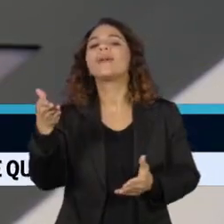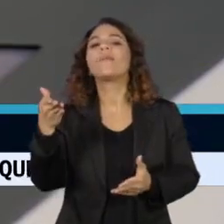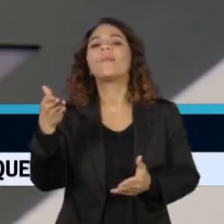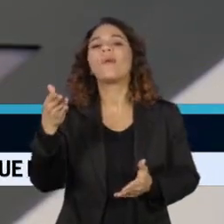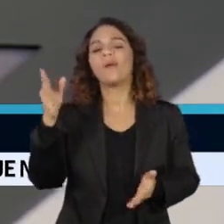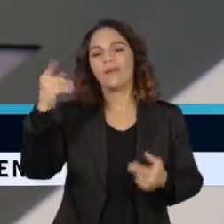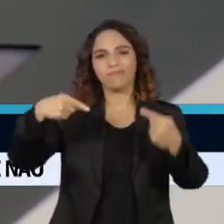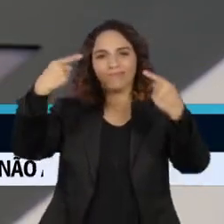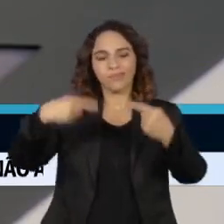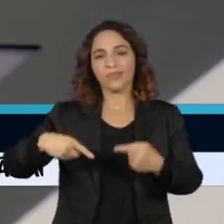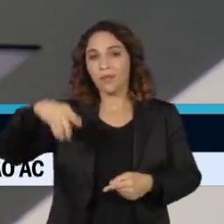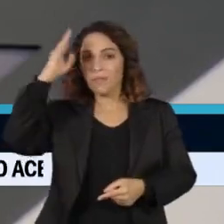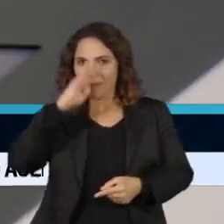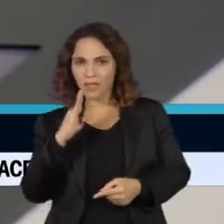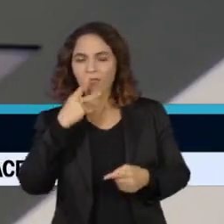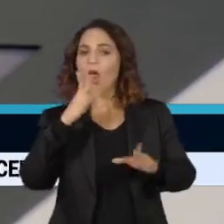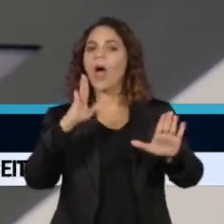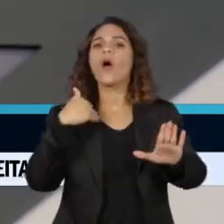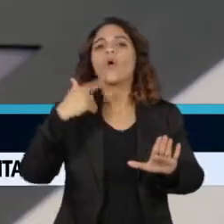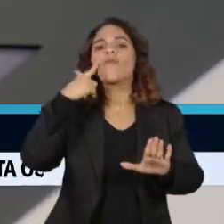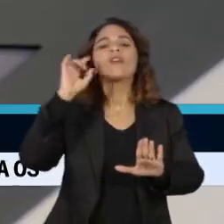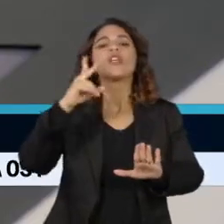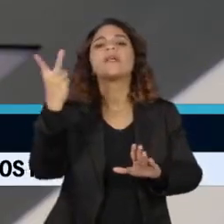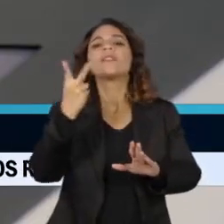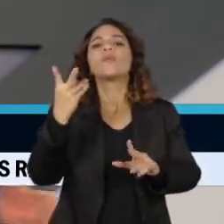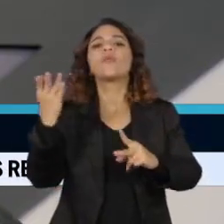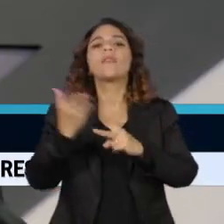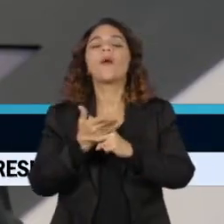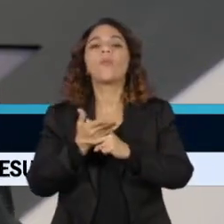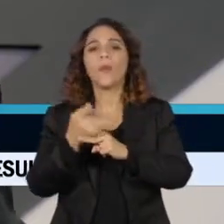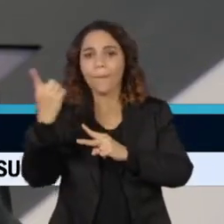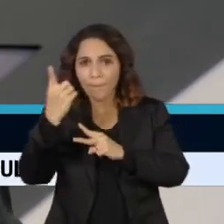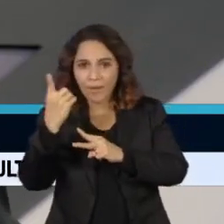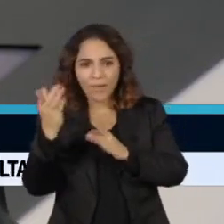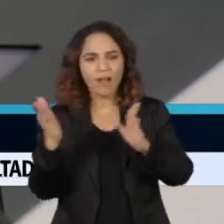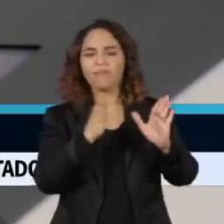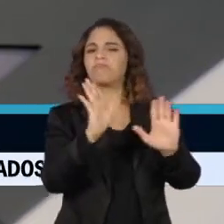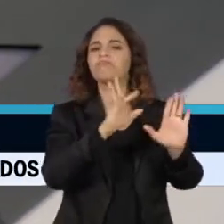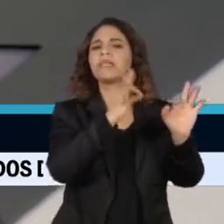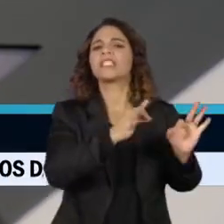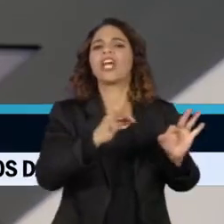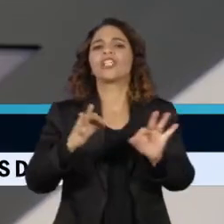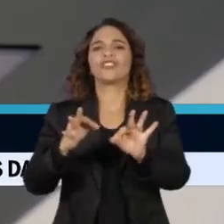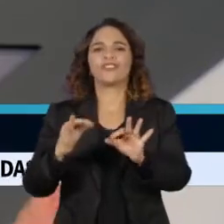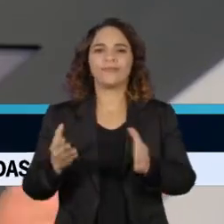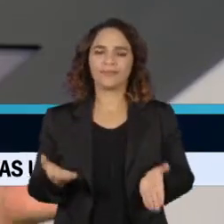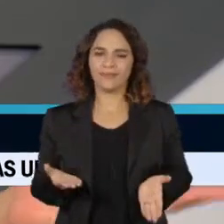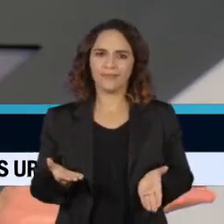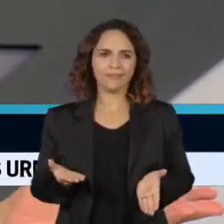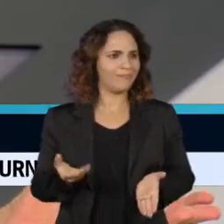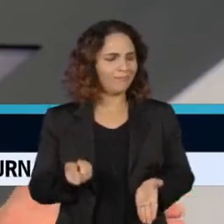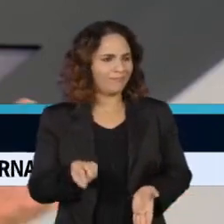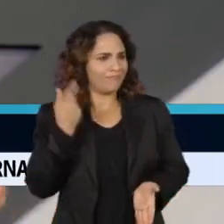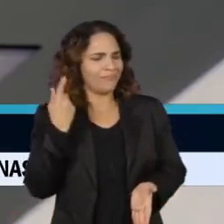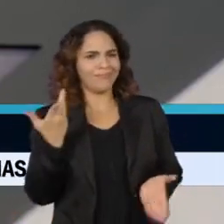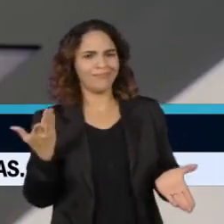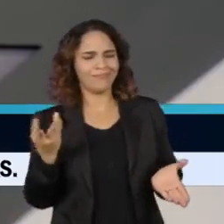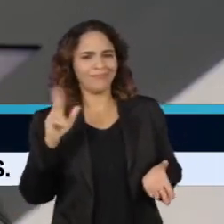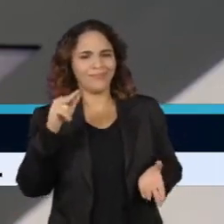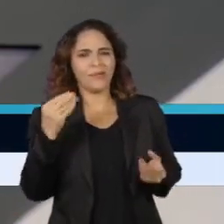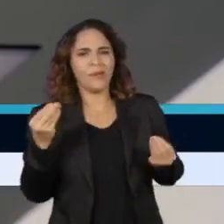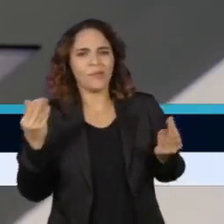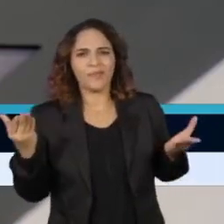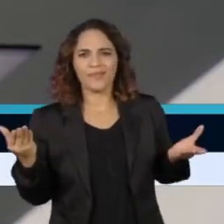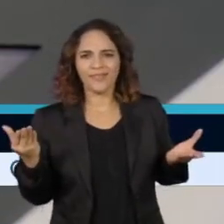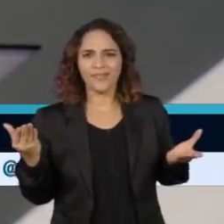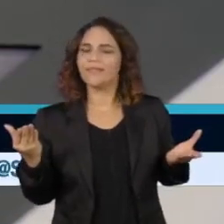os jogaram aí, eu só quero ver o segundo tempo, porque no primeiro não tem problema, está tudo certinho. Isso não existe, isso não existe.